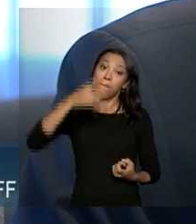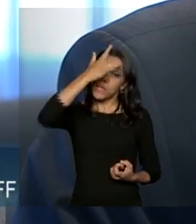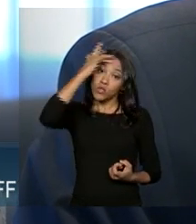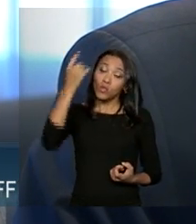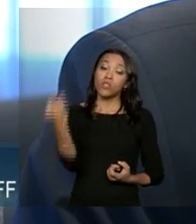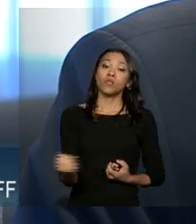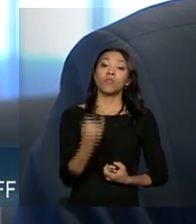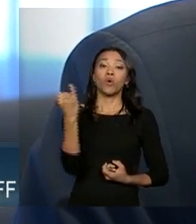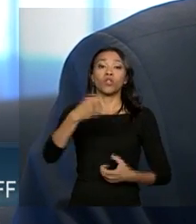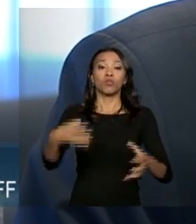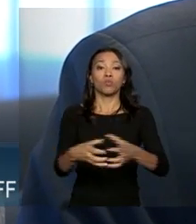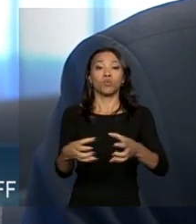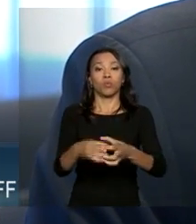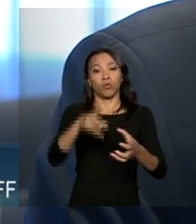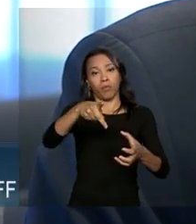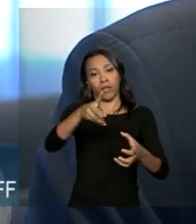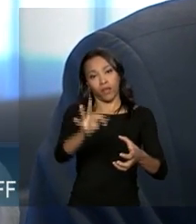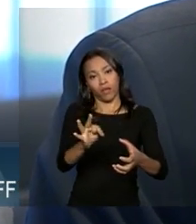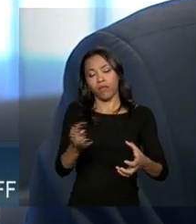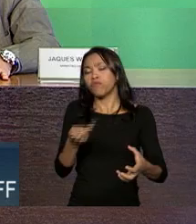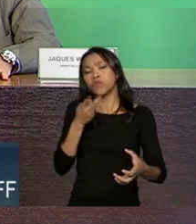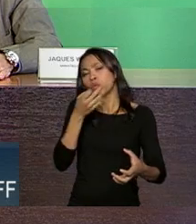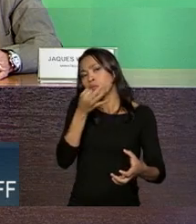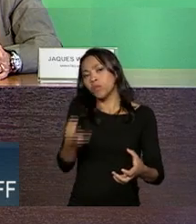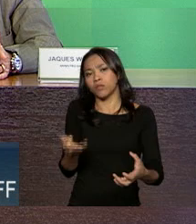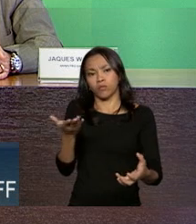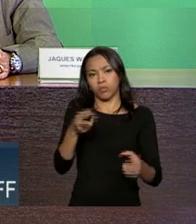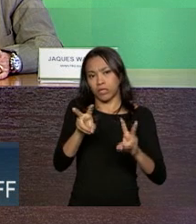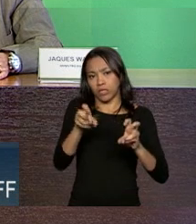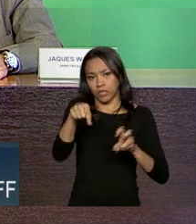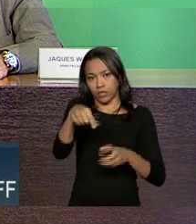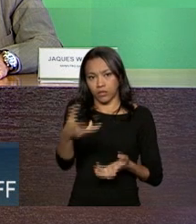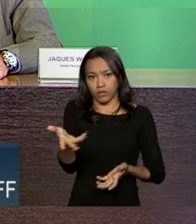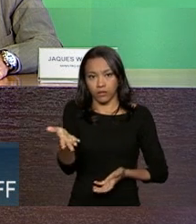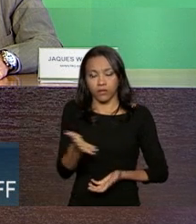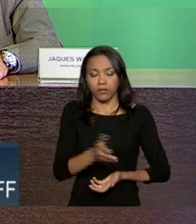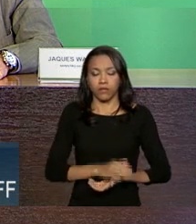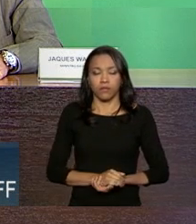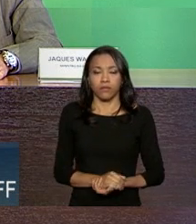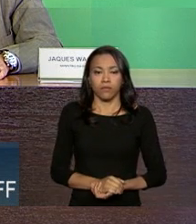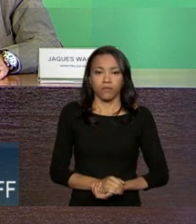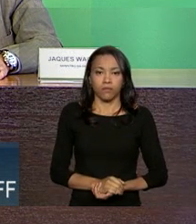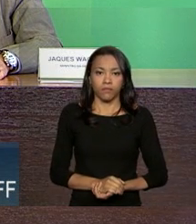Qual a avaliação do senhor desse episódio? Obrigado. Não, sobre